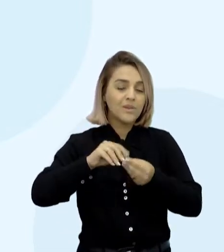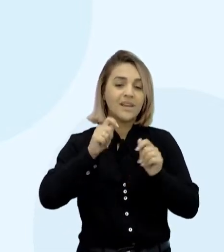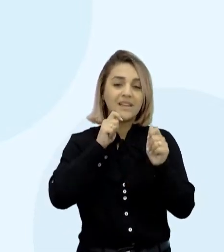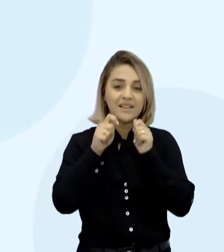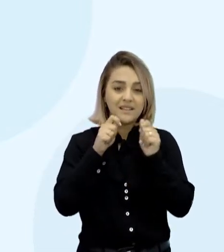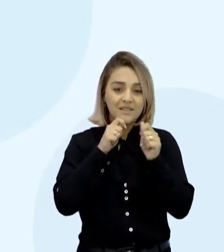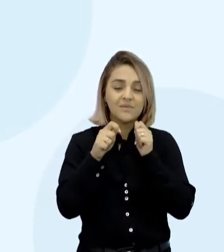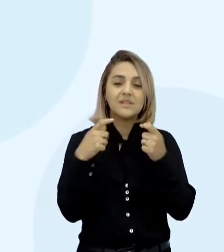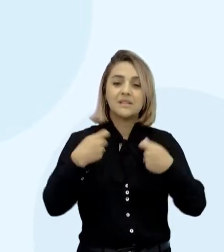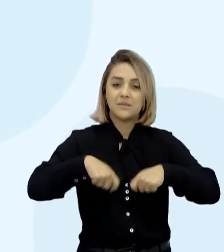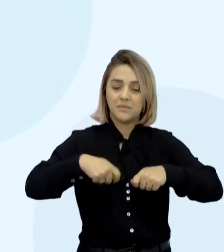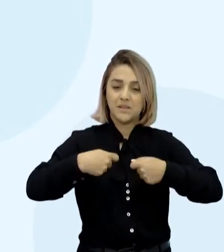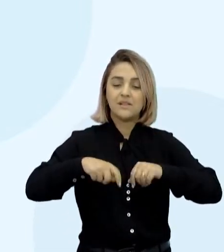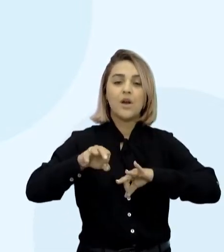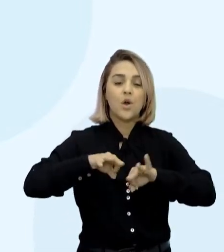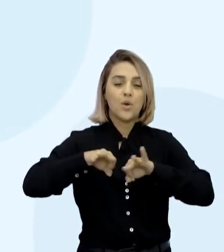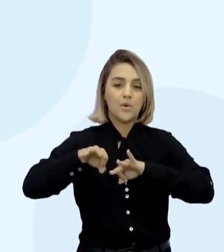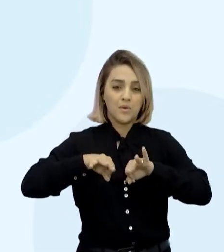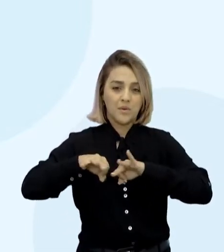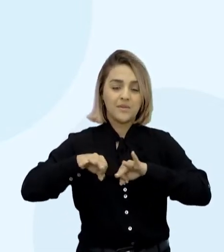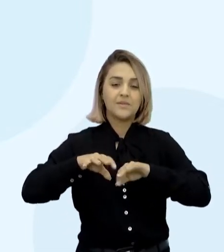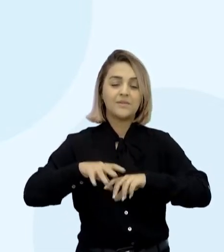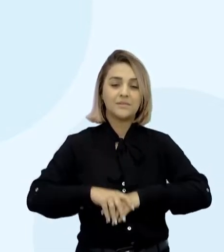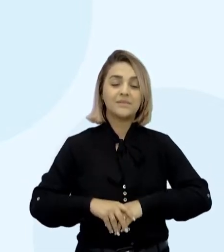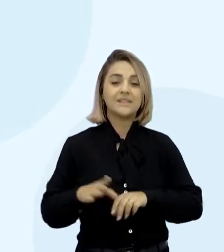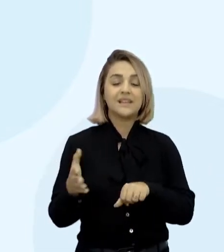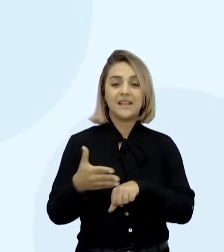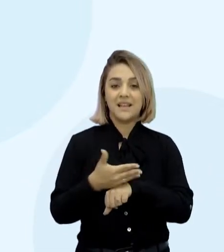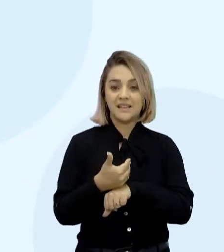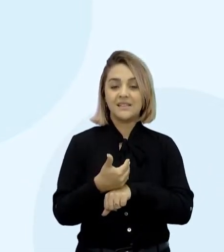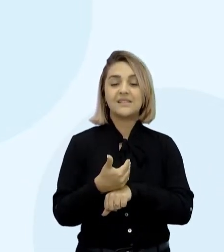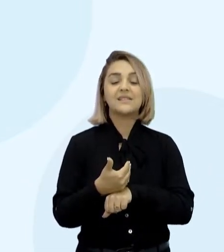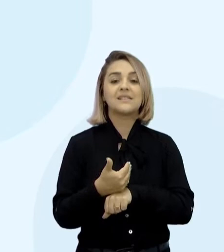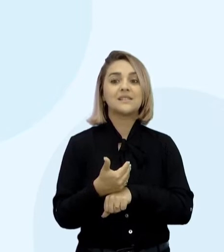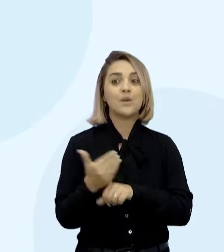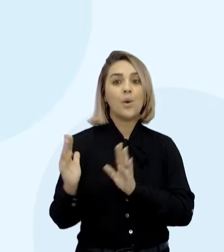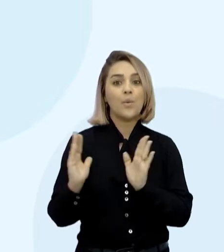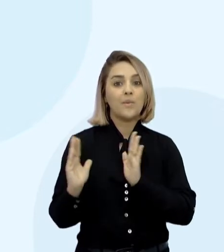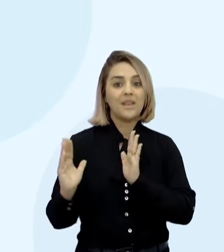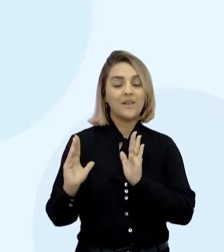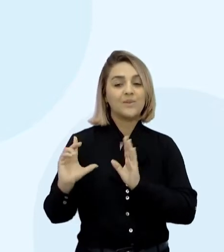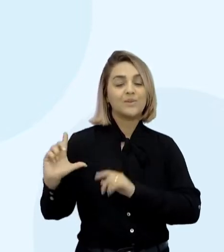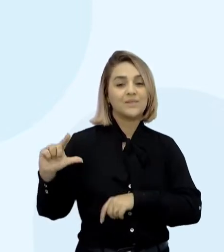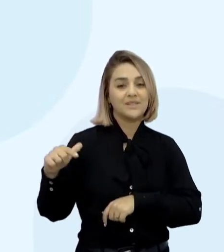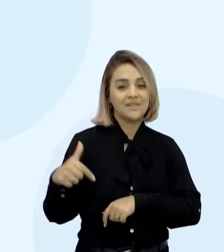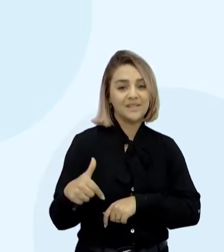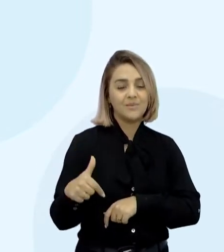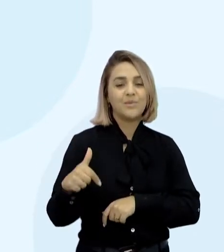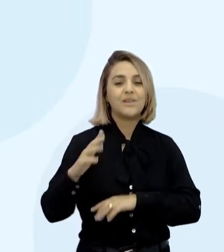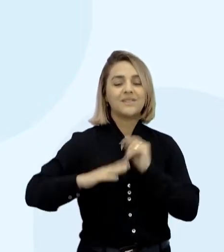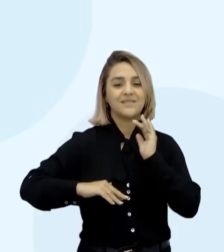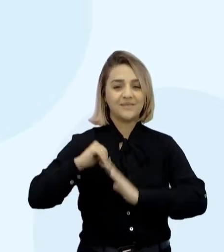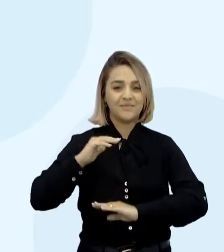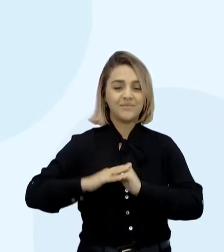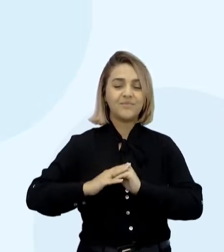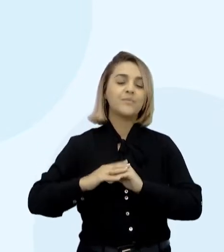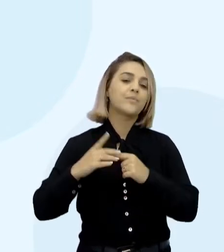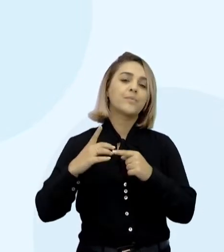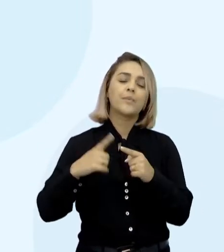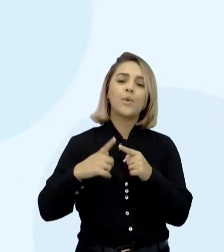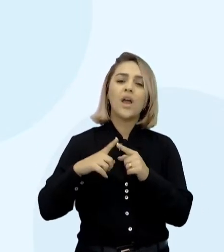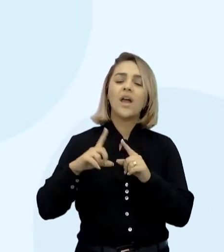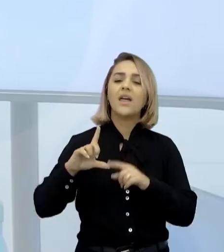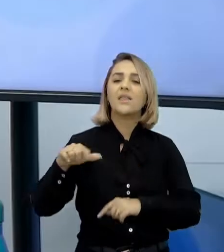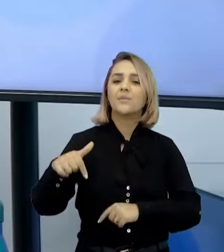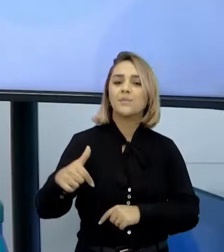ela precisa ser planejada antes, durante e depois da sua produção. Por que depois